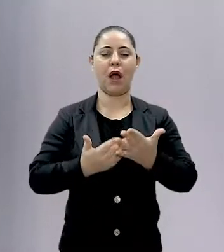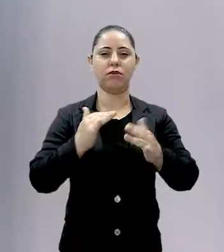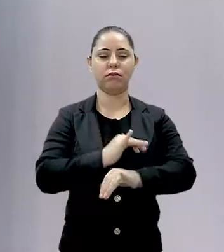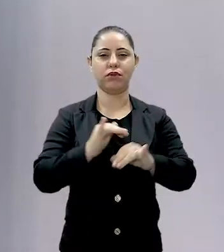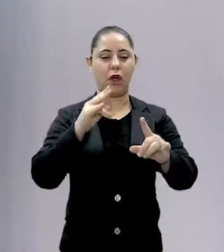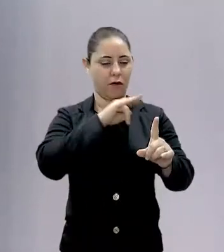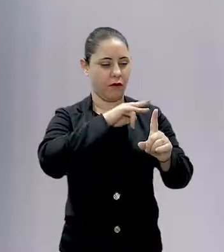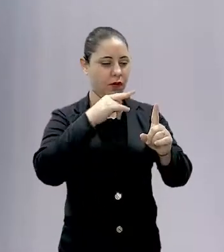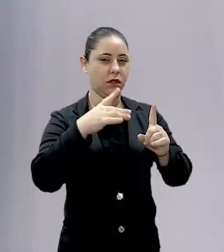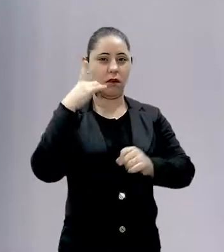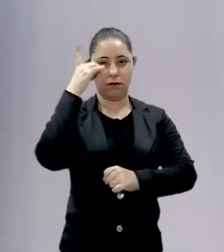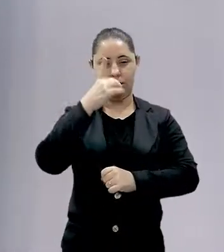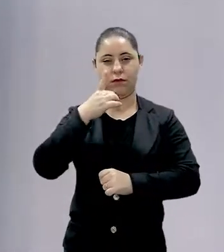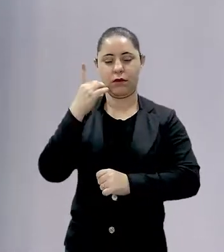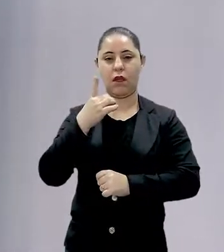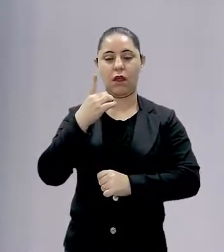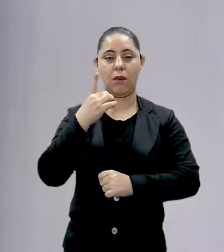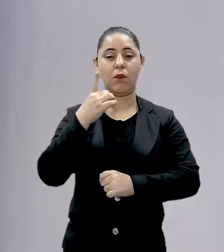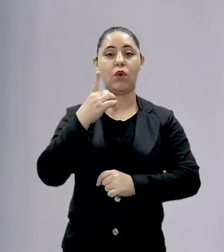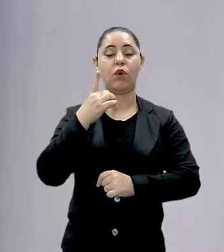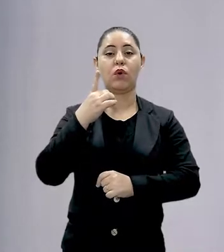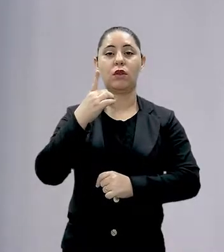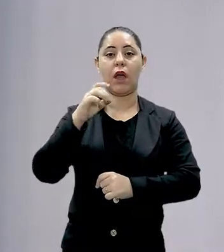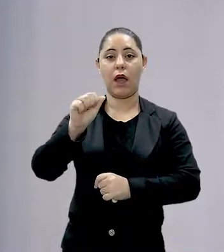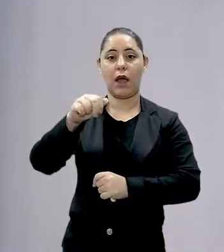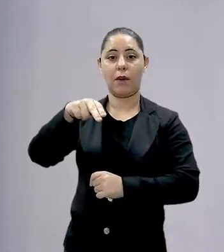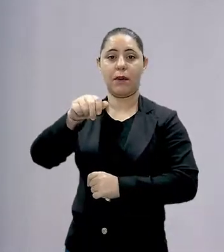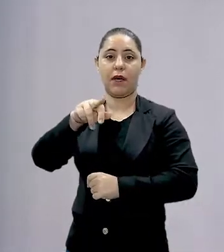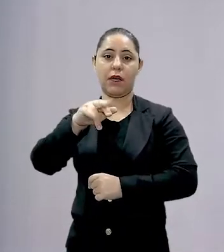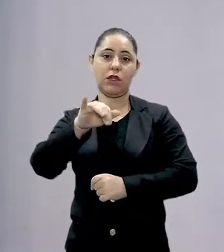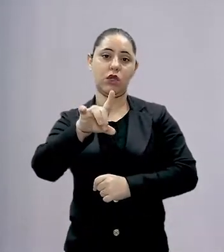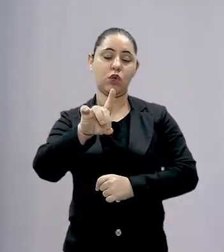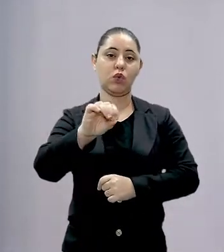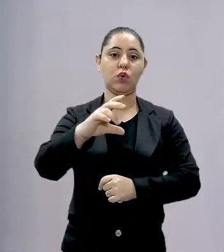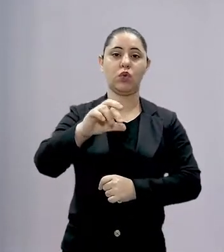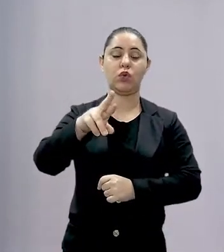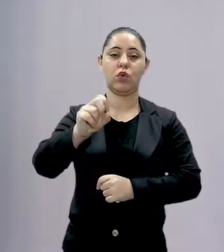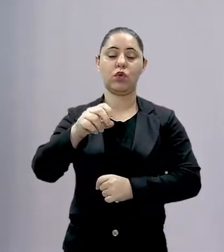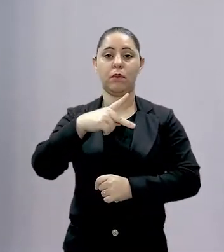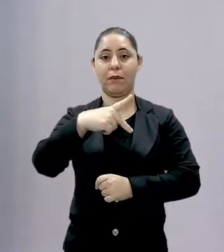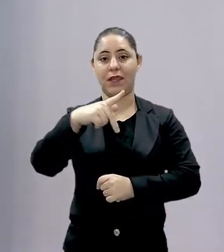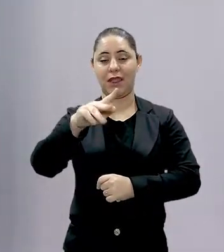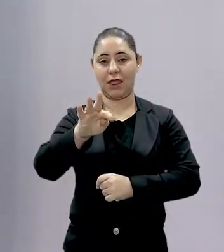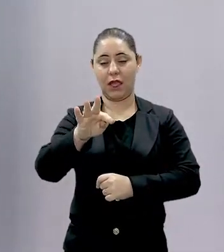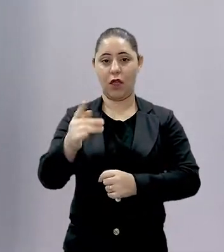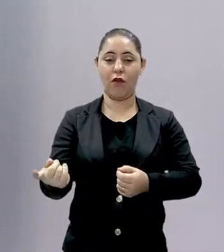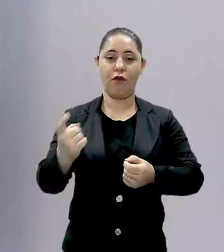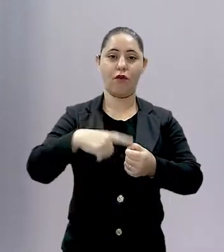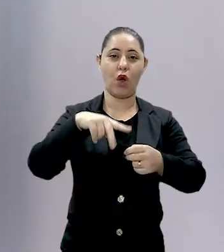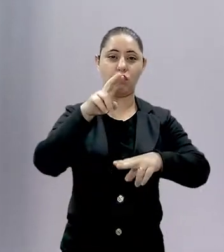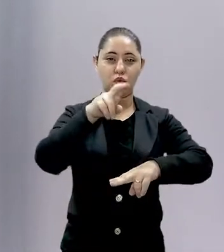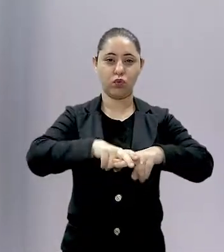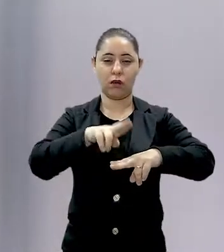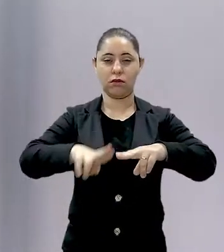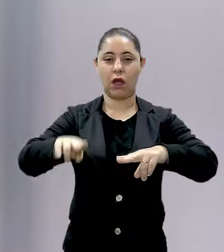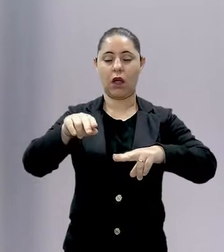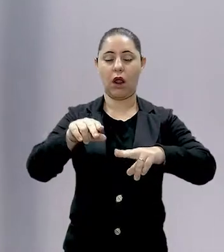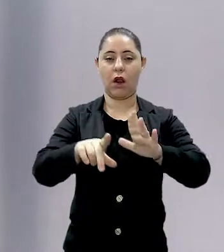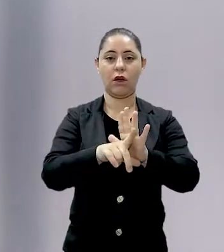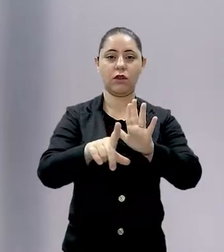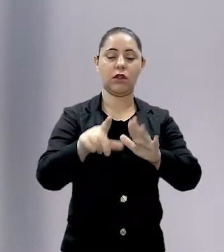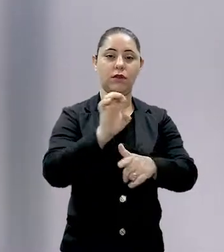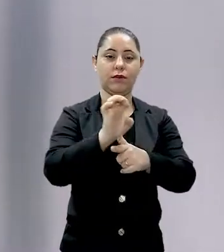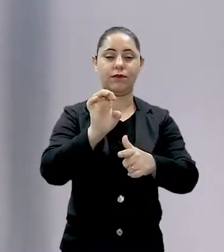Não perca o programa Visão Parlamentar com o deputado Amarildo Cruz, do PT, que volta a ocupar uma cadeira aqui